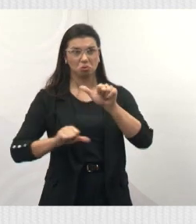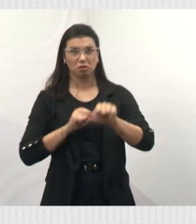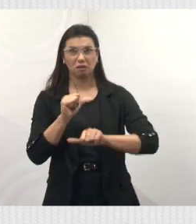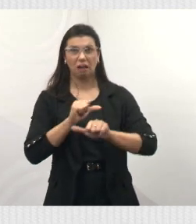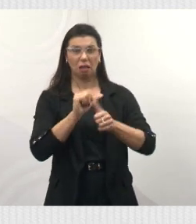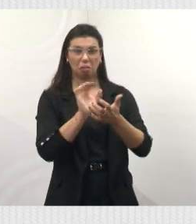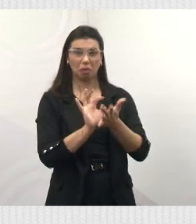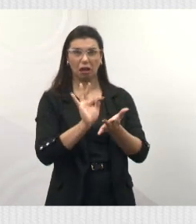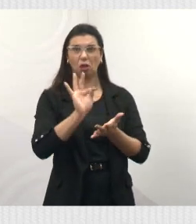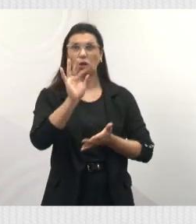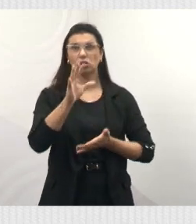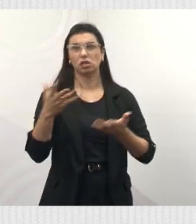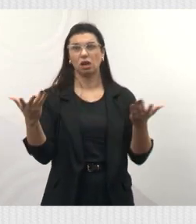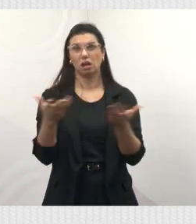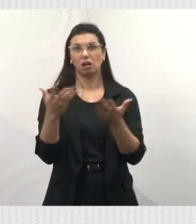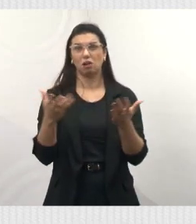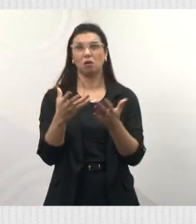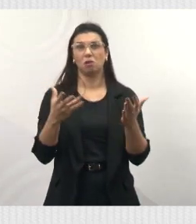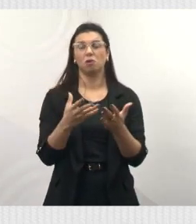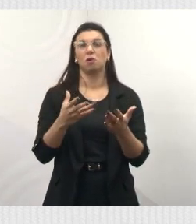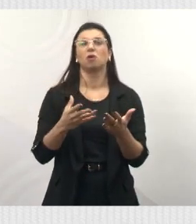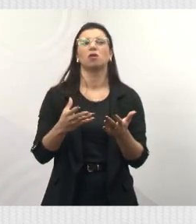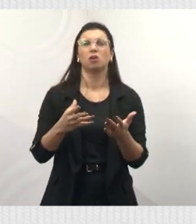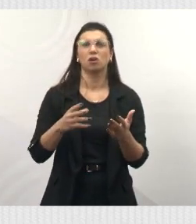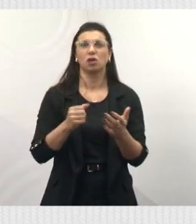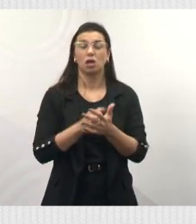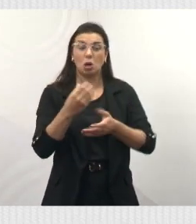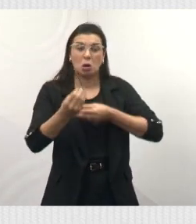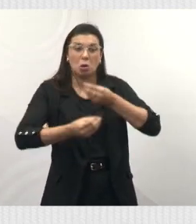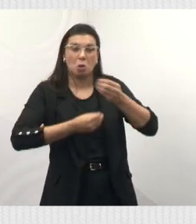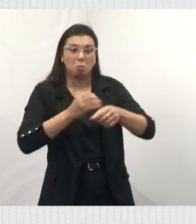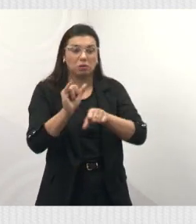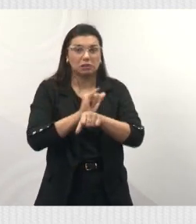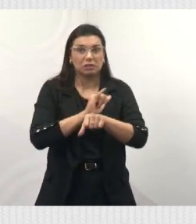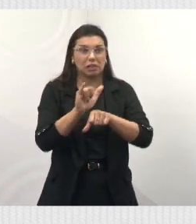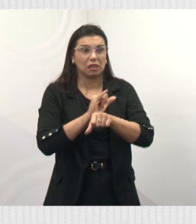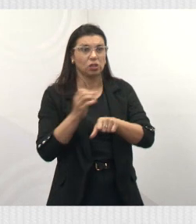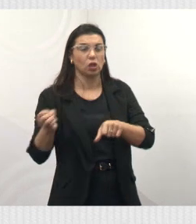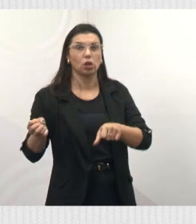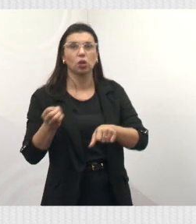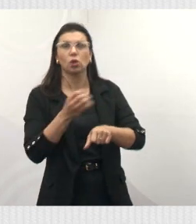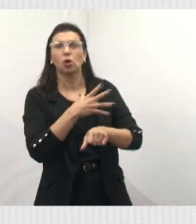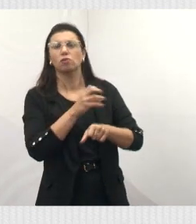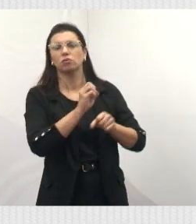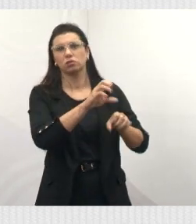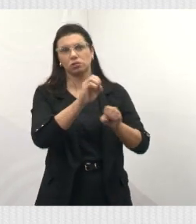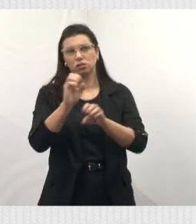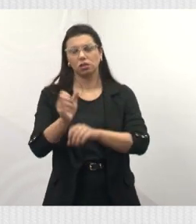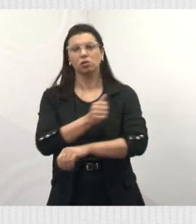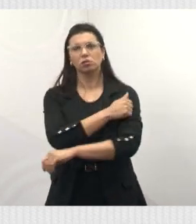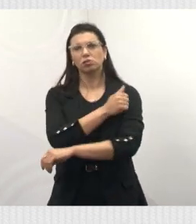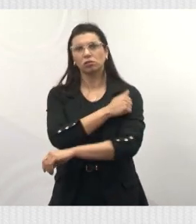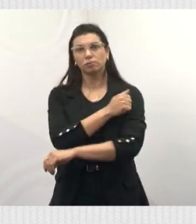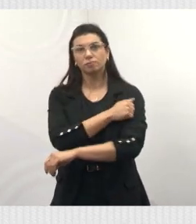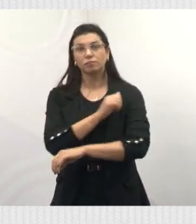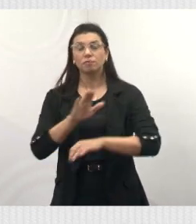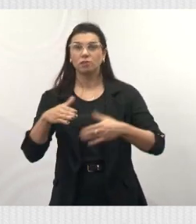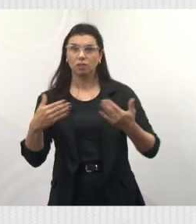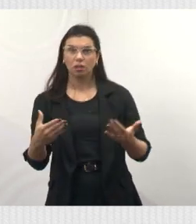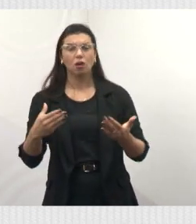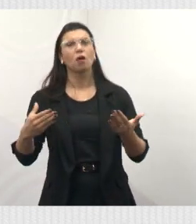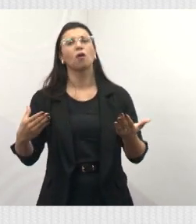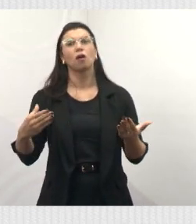imediatamente, rapidamente, o modelo de aprendizado, o modelo de relação com os alunos. E é evidente que com